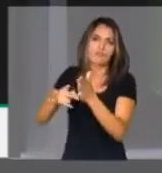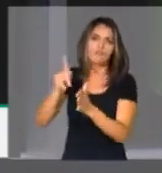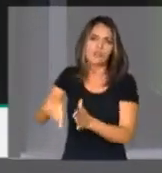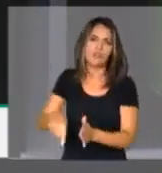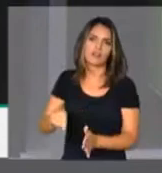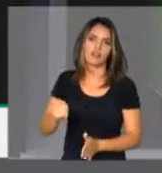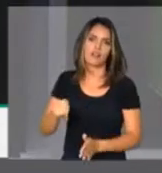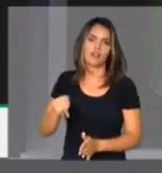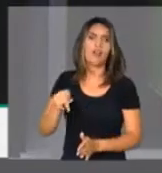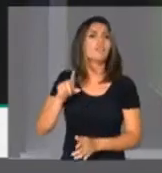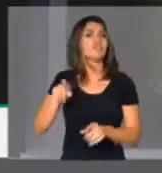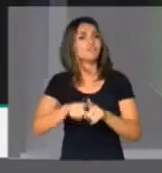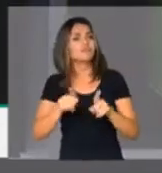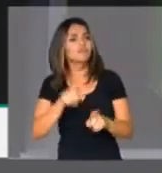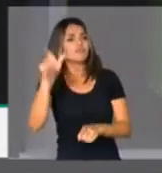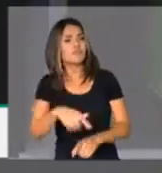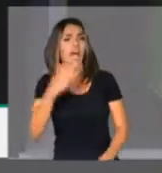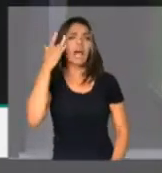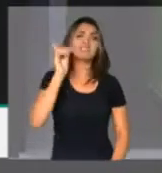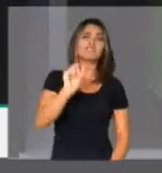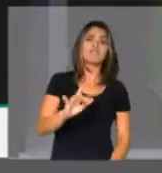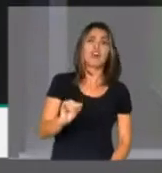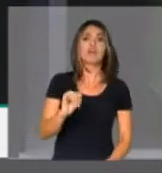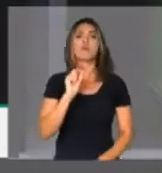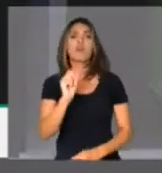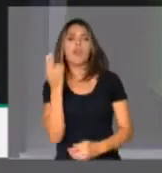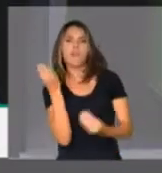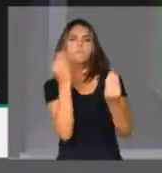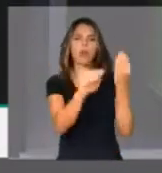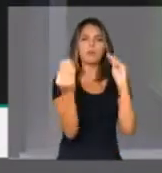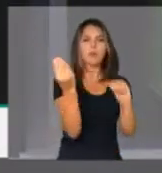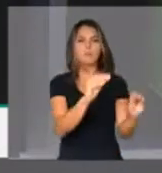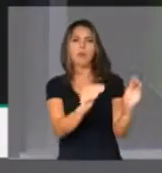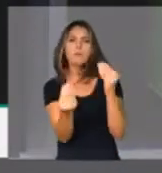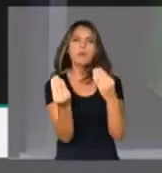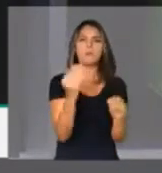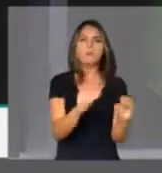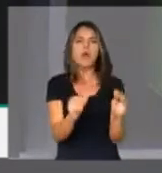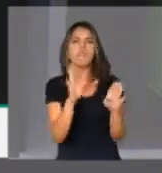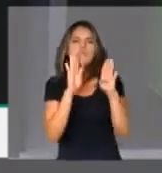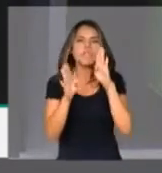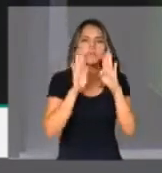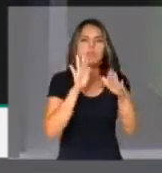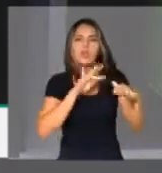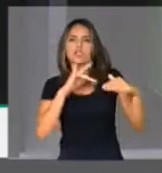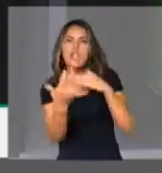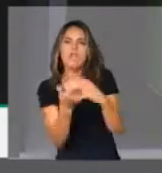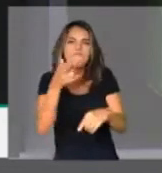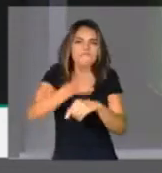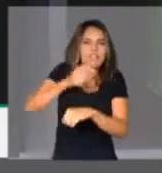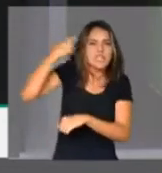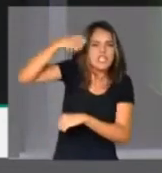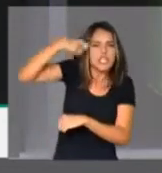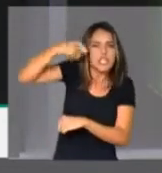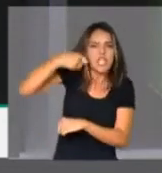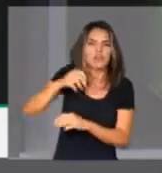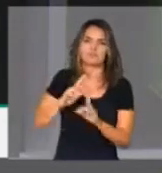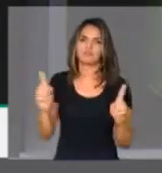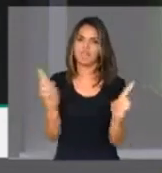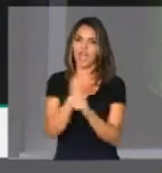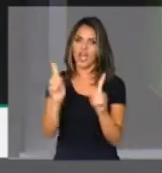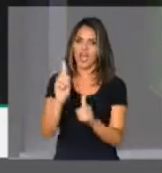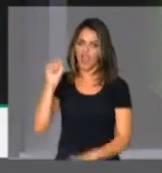fazendo política só com filminho na internet. Aqui precisa conhecer, precisa